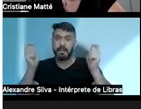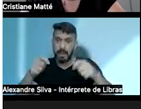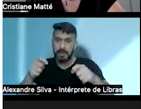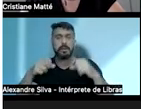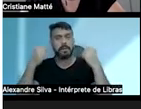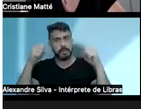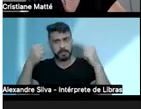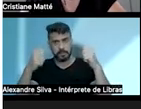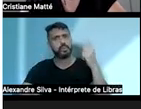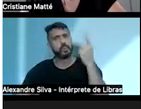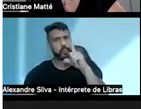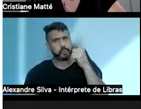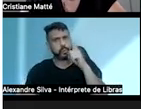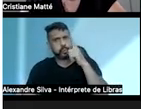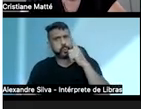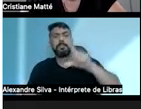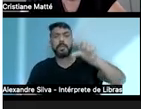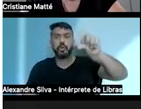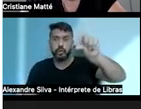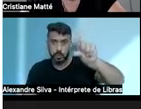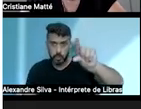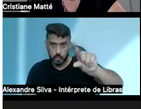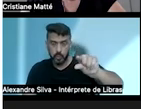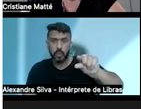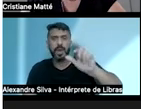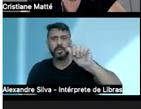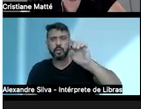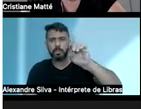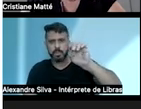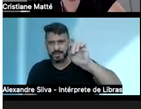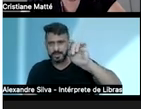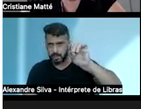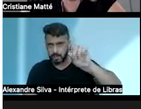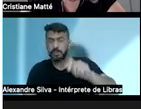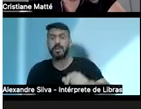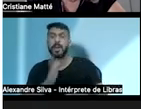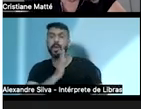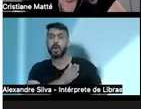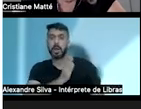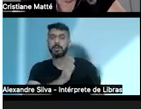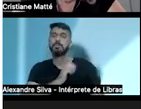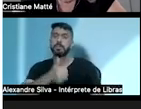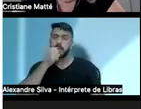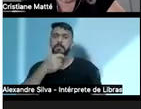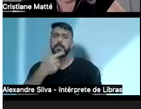desses bebês, uma diminuição da adiposidade, uma melhora da saúde cardíaca e também da